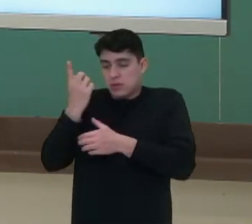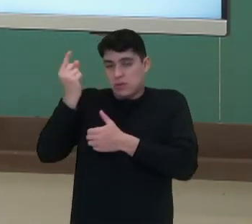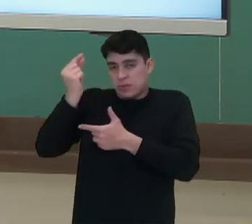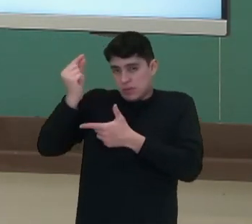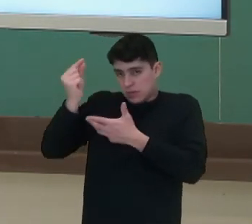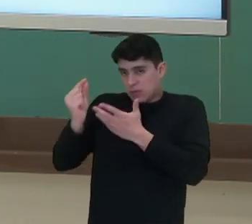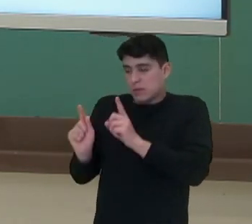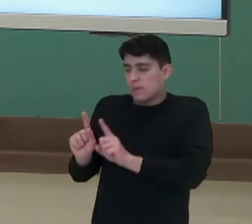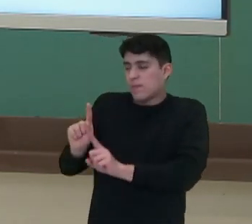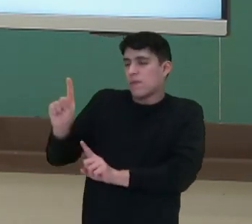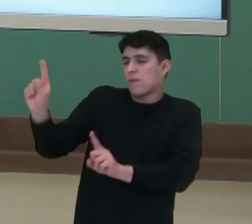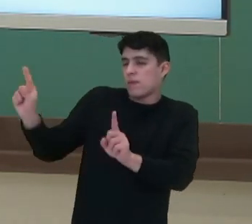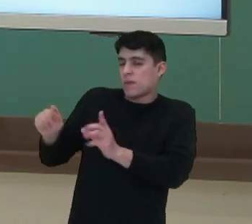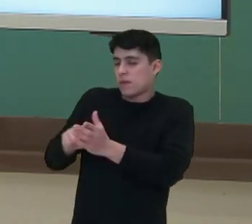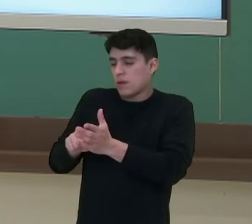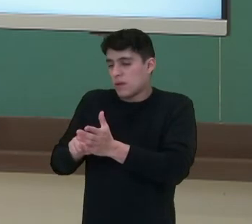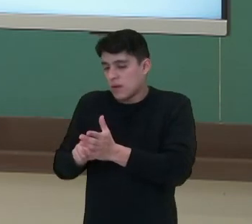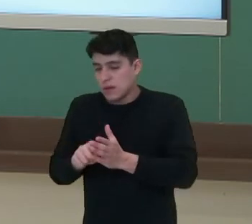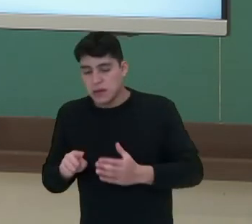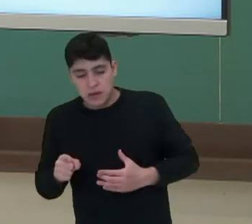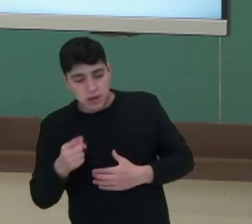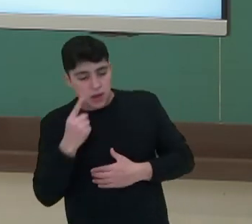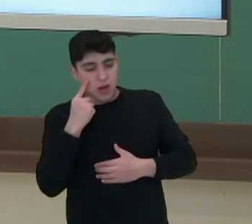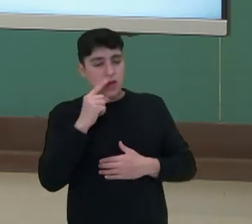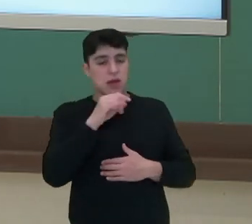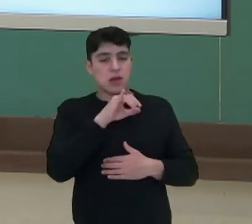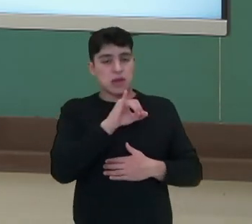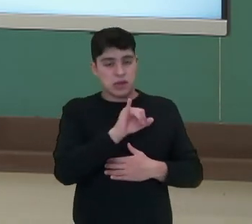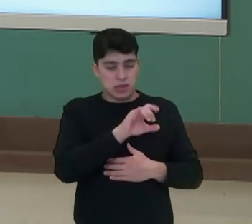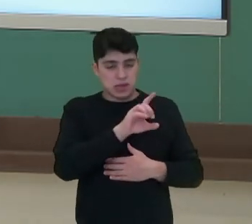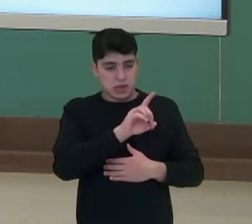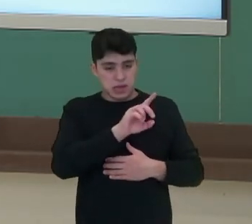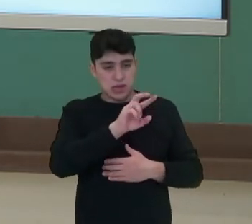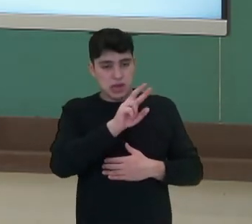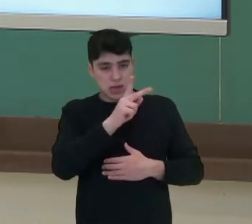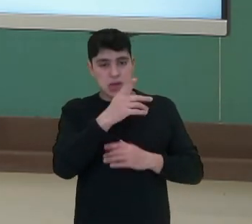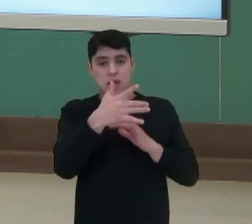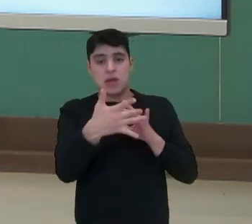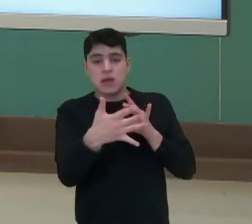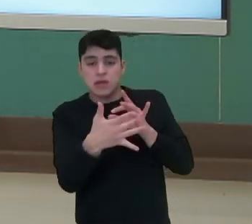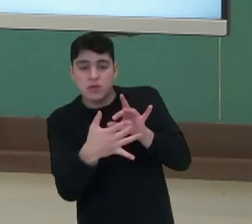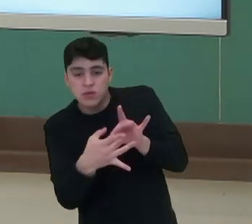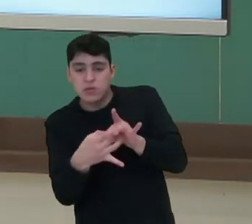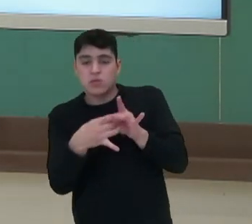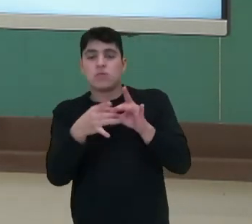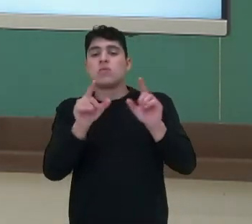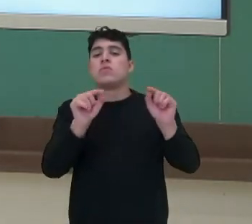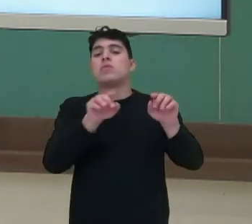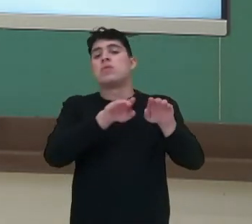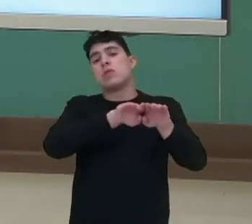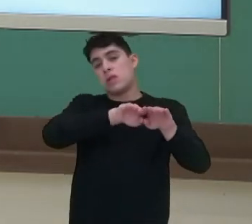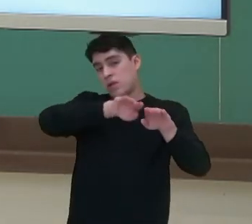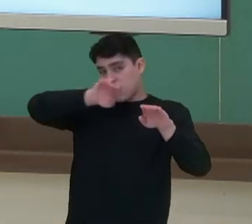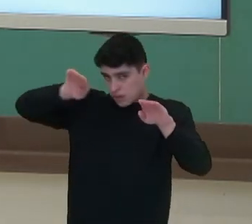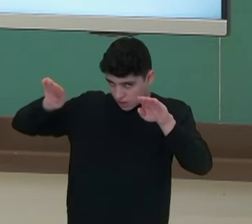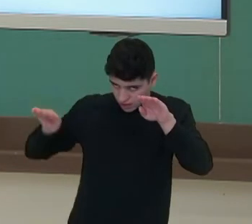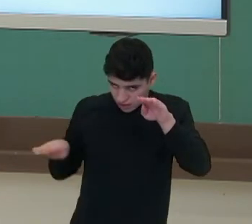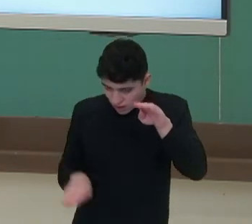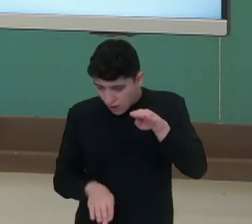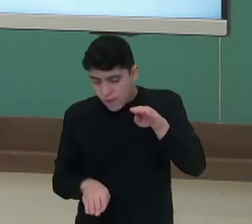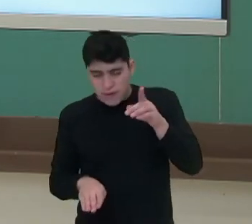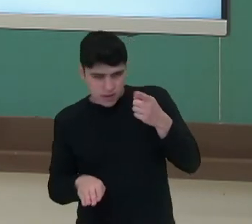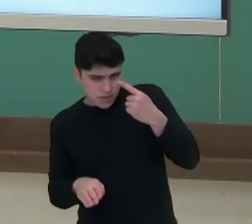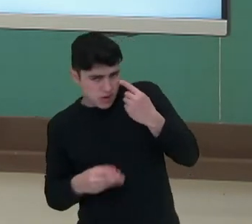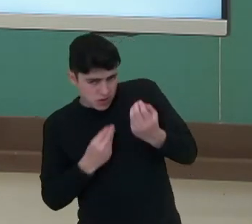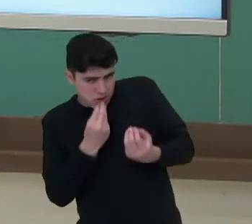Índice de Desenvolvimento Humano ajustado à desigualdade, que é o IDH-AD, ok? Também